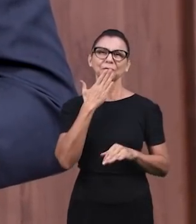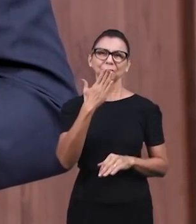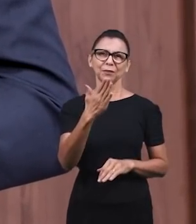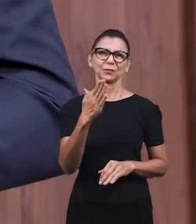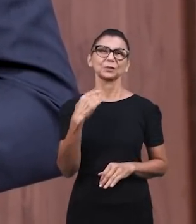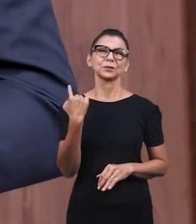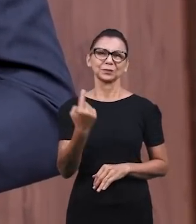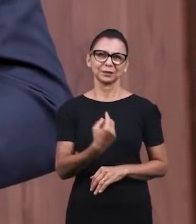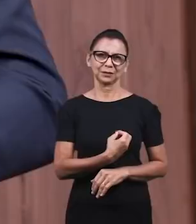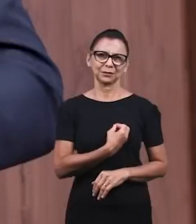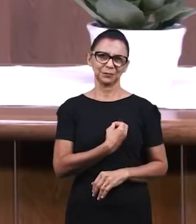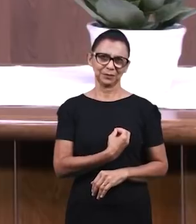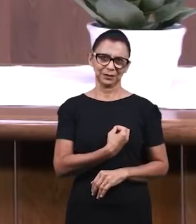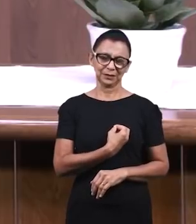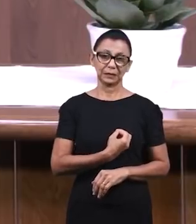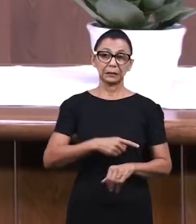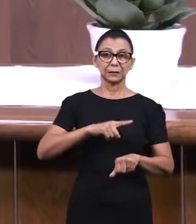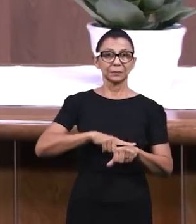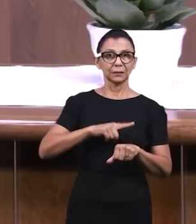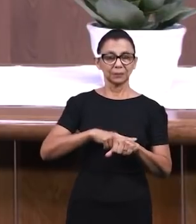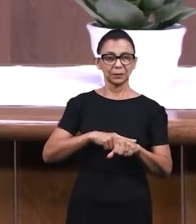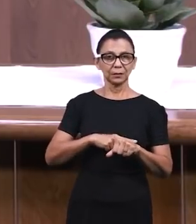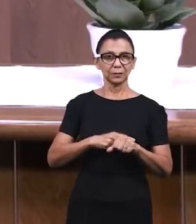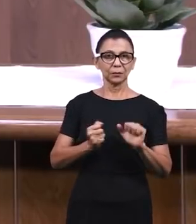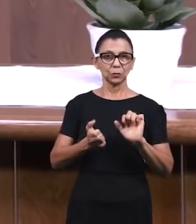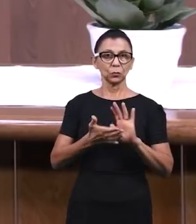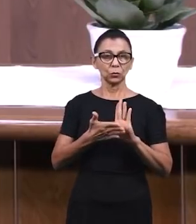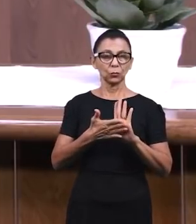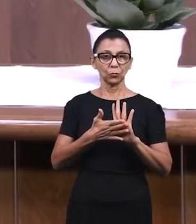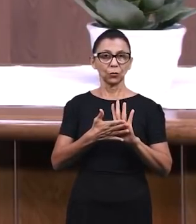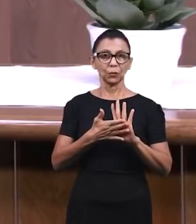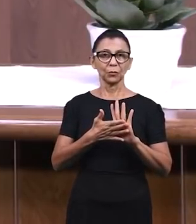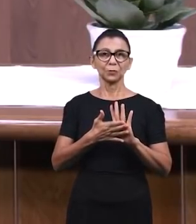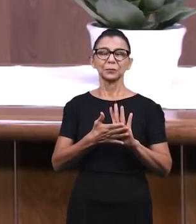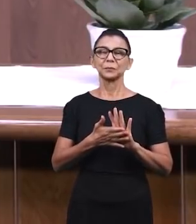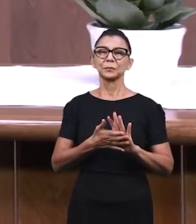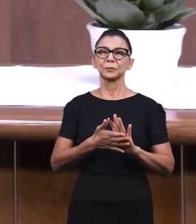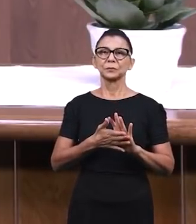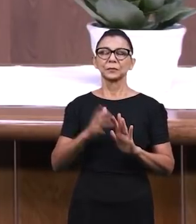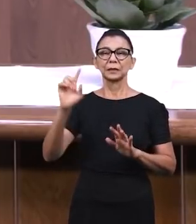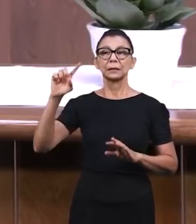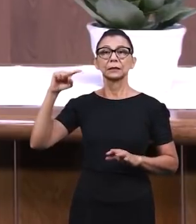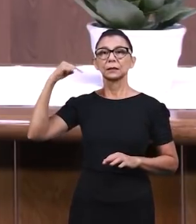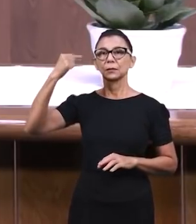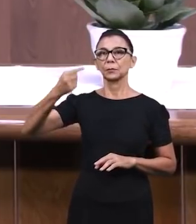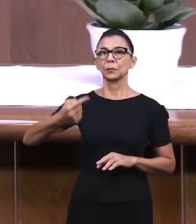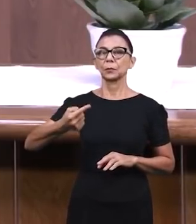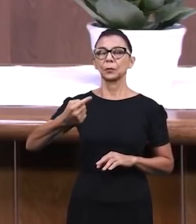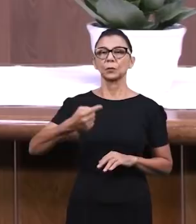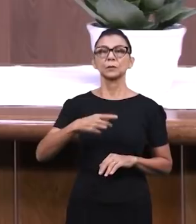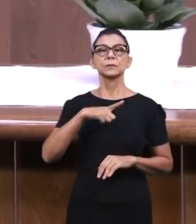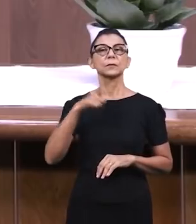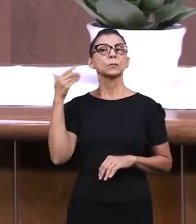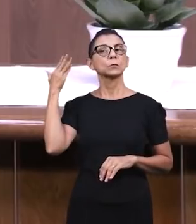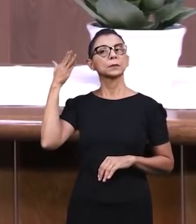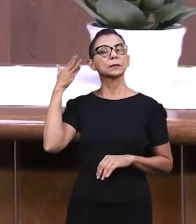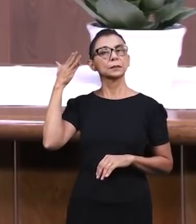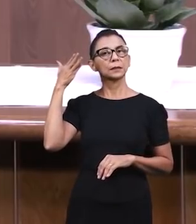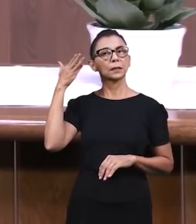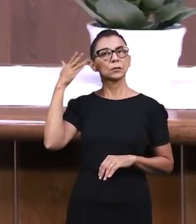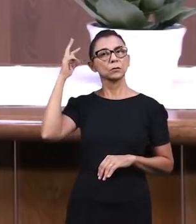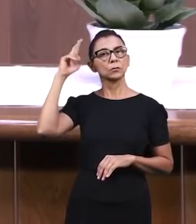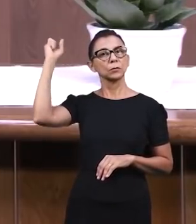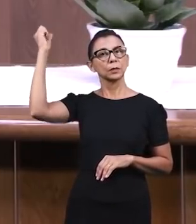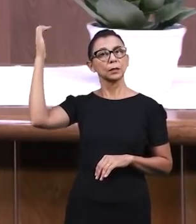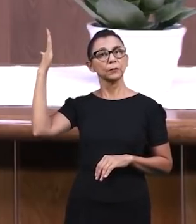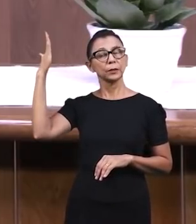feito para as nossas vidas. Nós vamos então agora cantar esse louvor. E logo na sequência desse louvor, você vai ouvir a mensagem